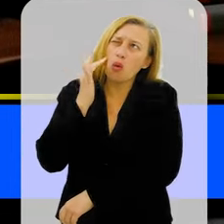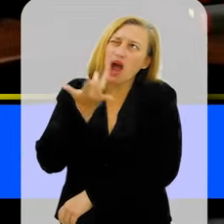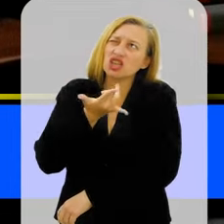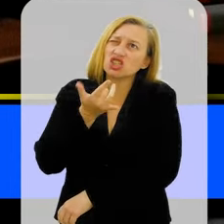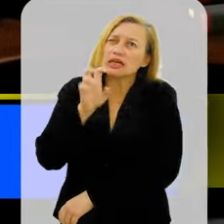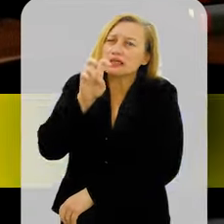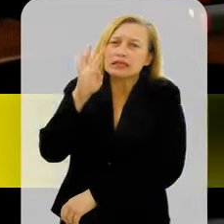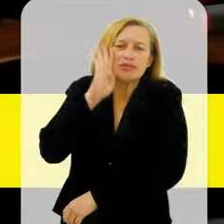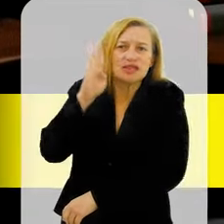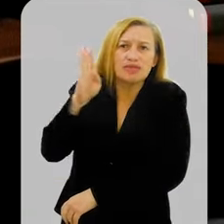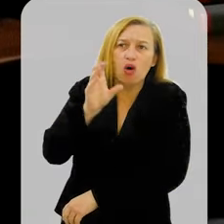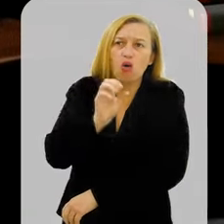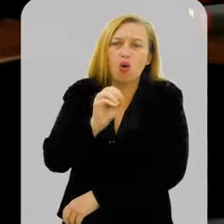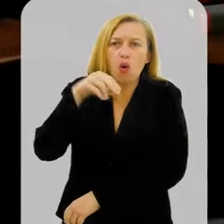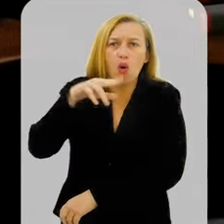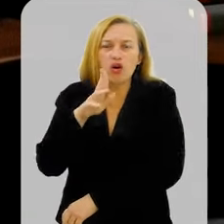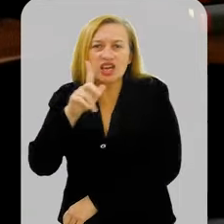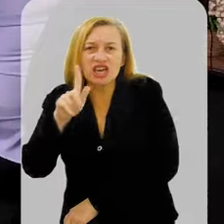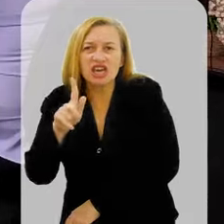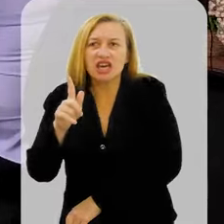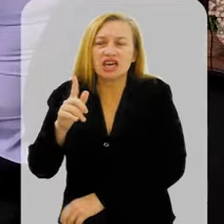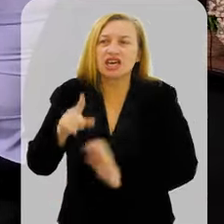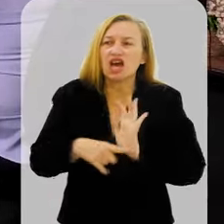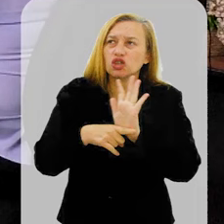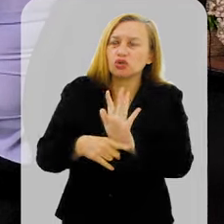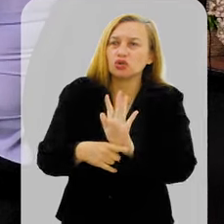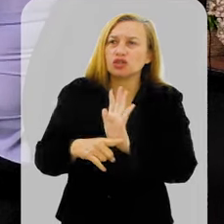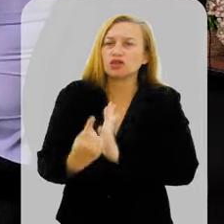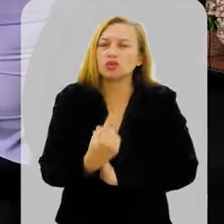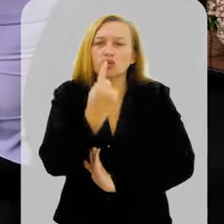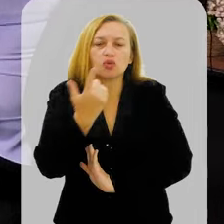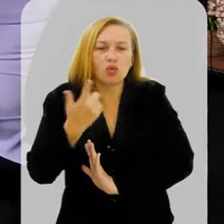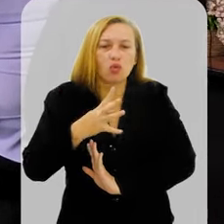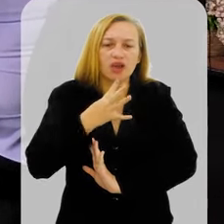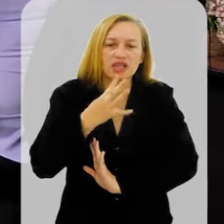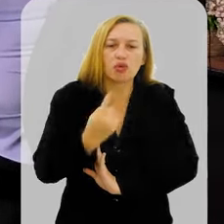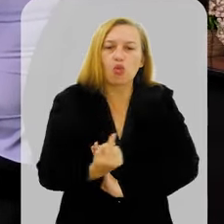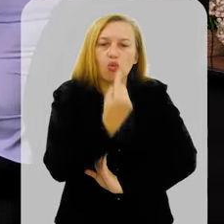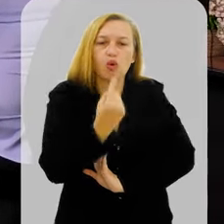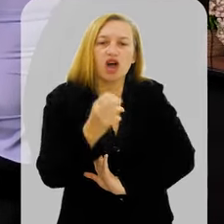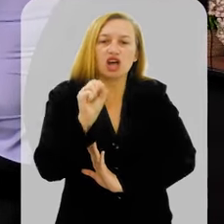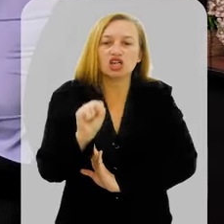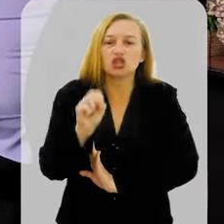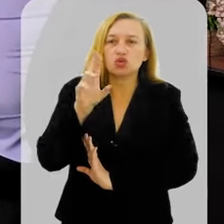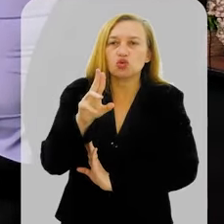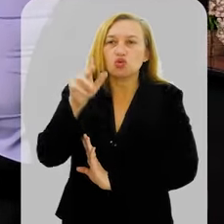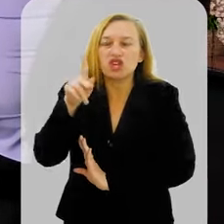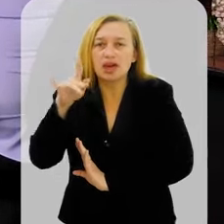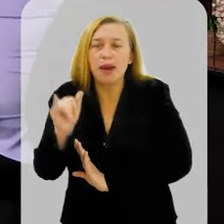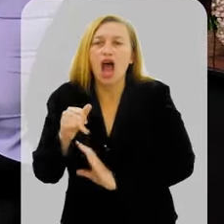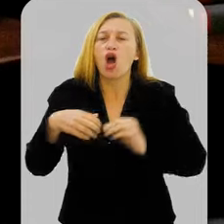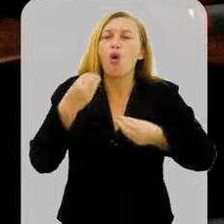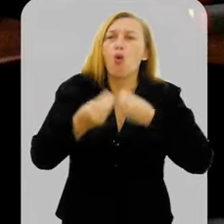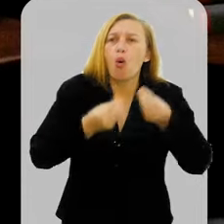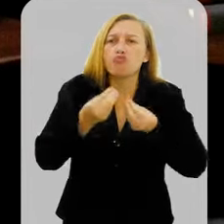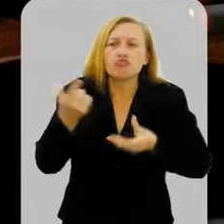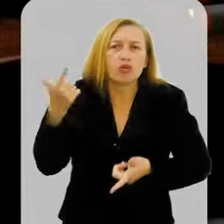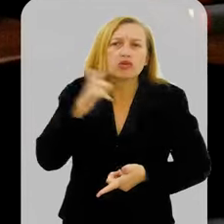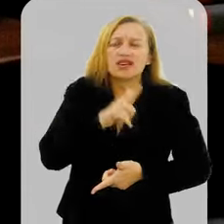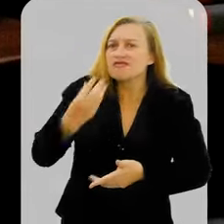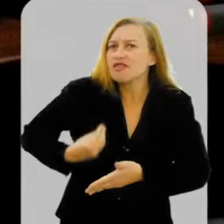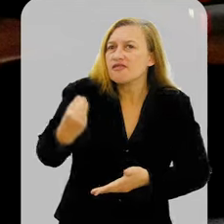as cinco principais ONGs que ajudam. Uma delas a gente já conhece, que é a SUIPA, né? Como é que essas ONGs